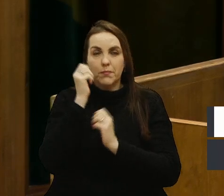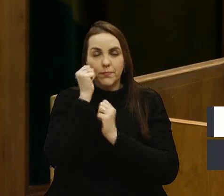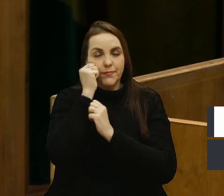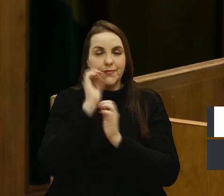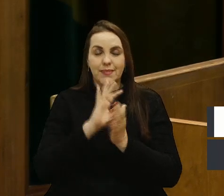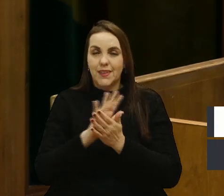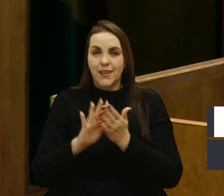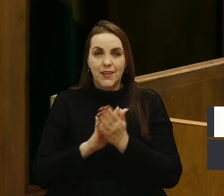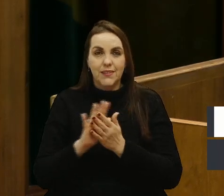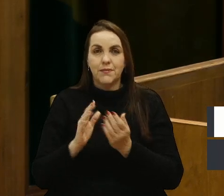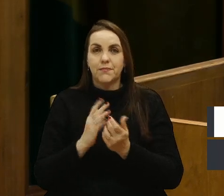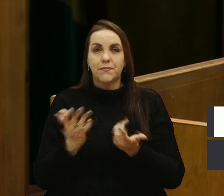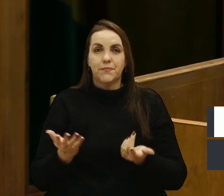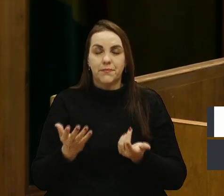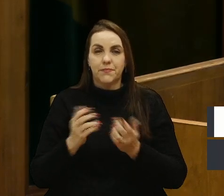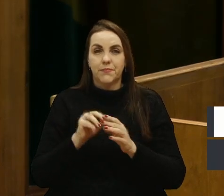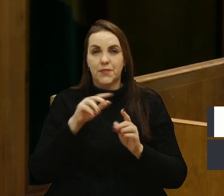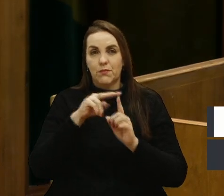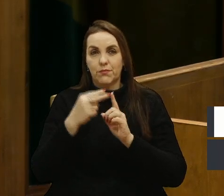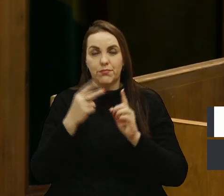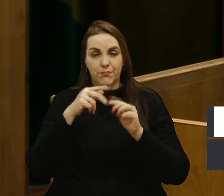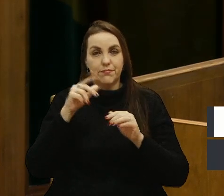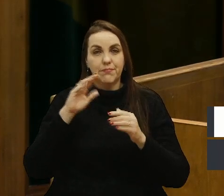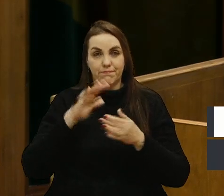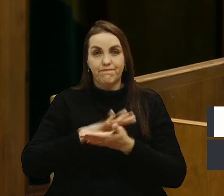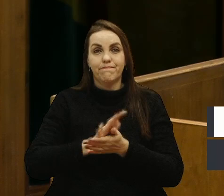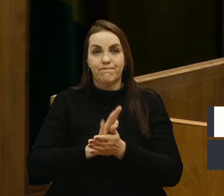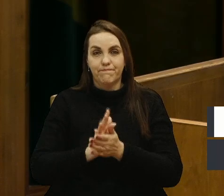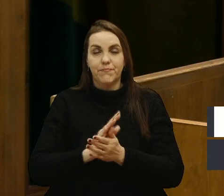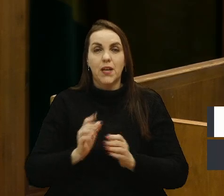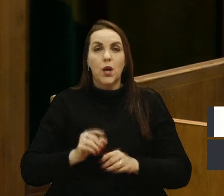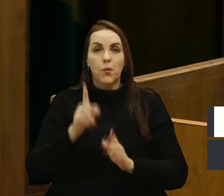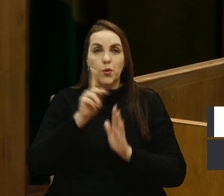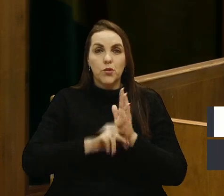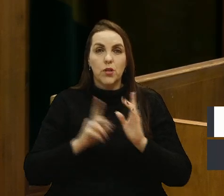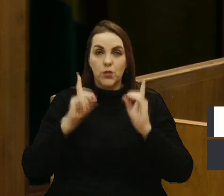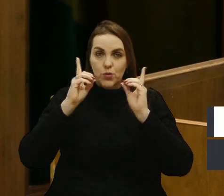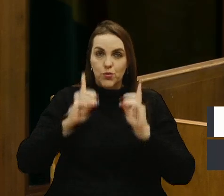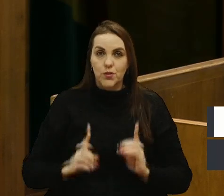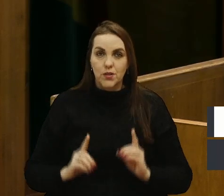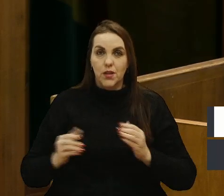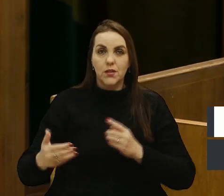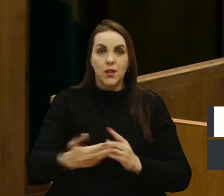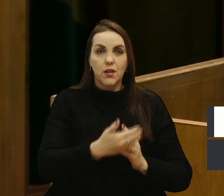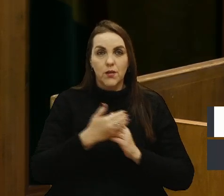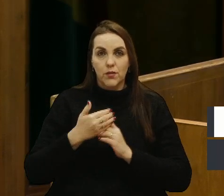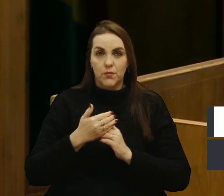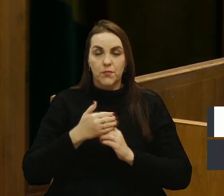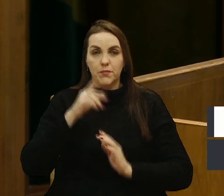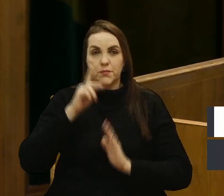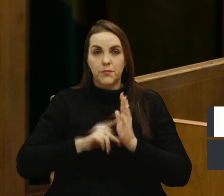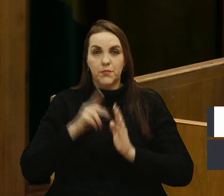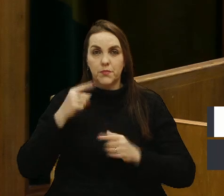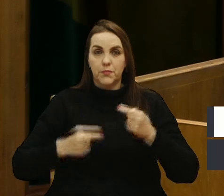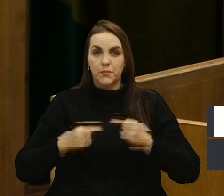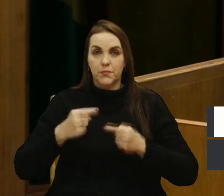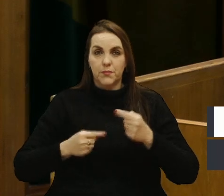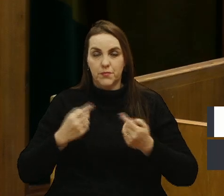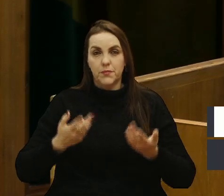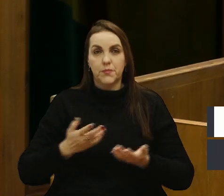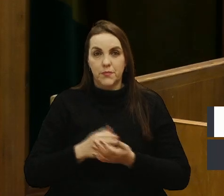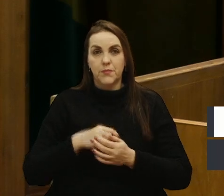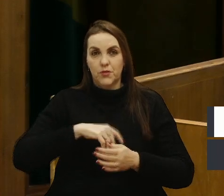da sociedade. Esse projeto é sobre dignidade, acolhimento e políticas públicas reais,